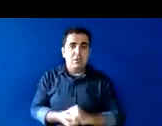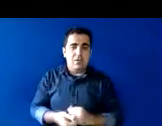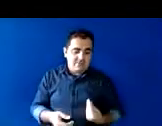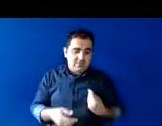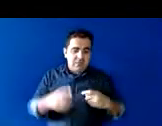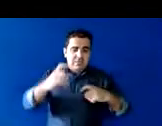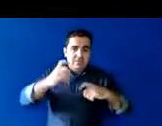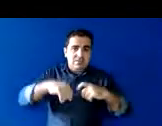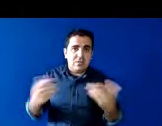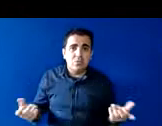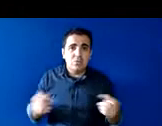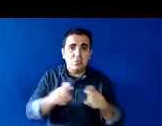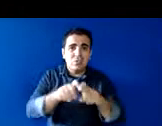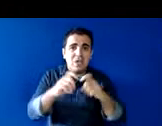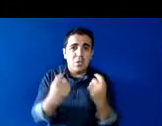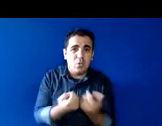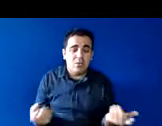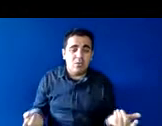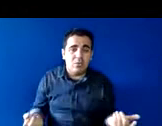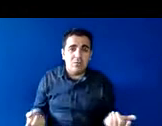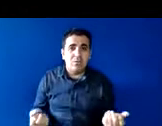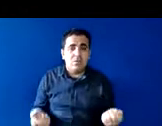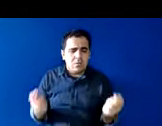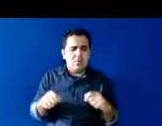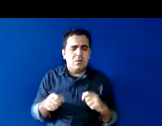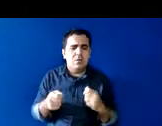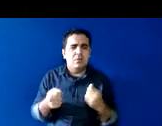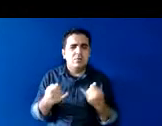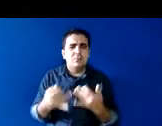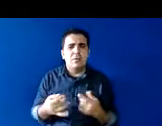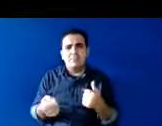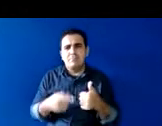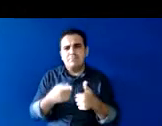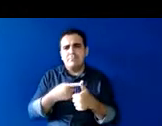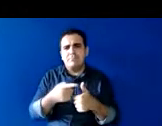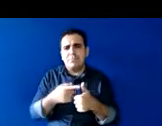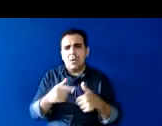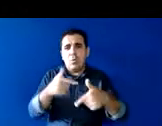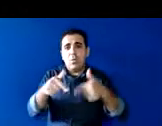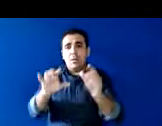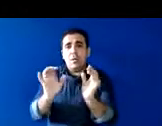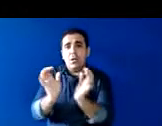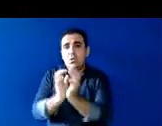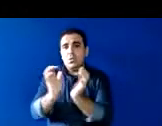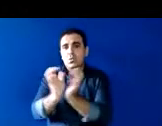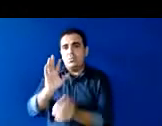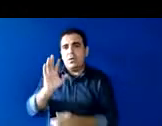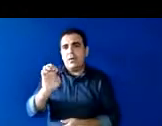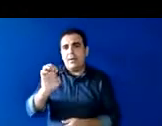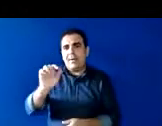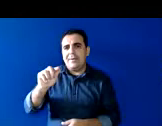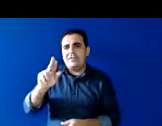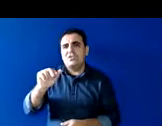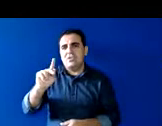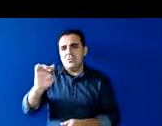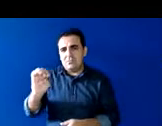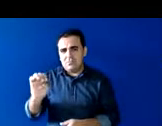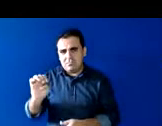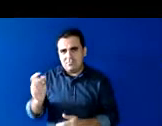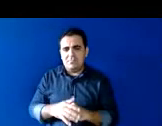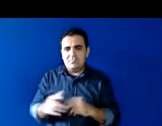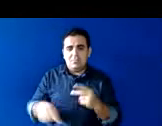sexual. Então, eu posso dizer que, primeiro, é um trabalho em equipe multiprofissional. Segundo,